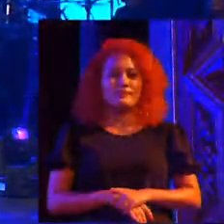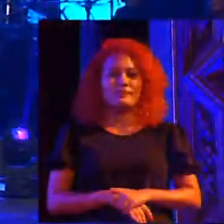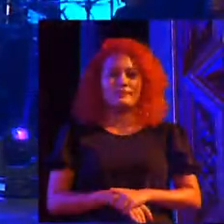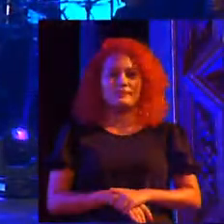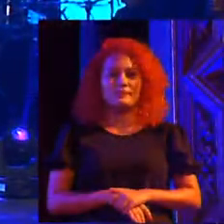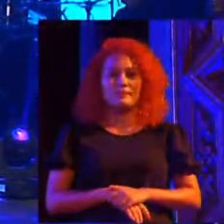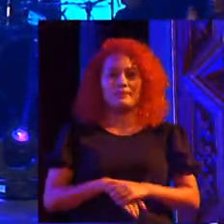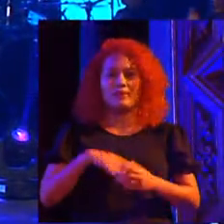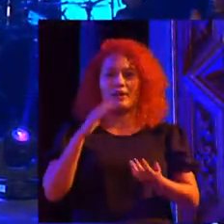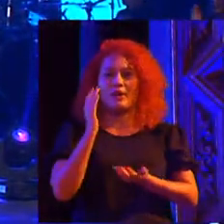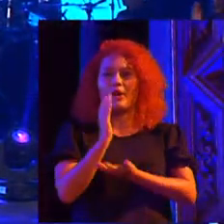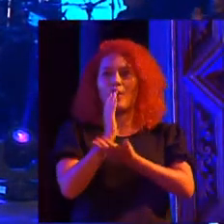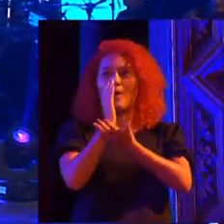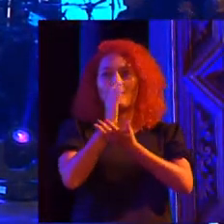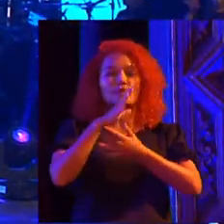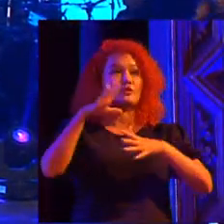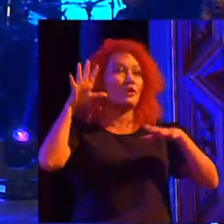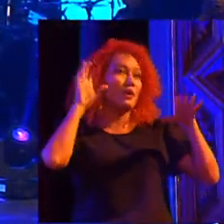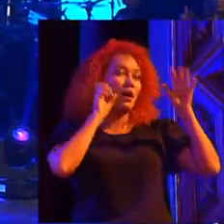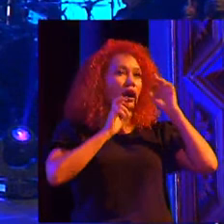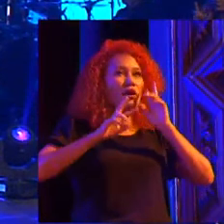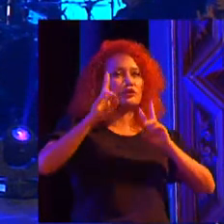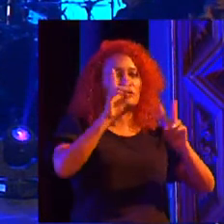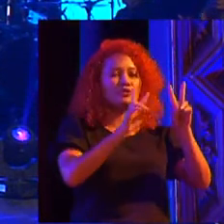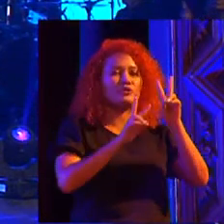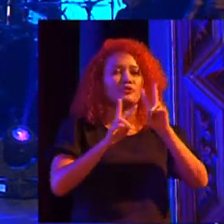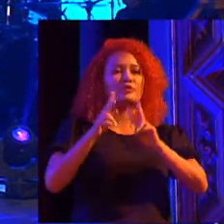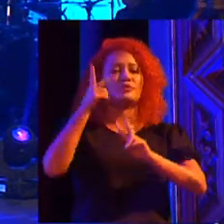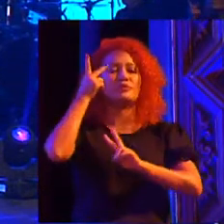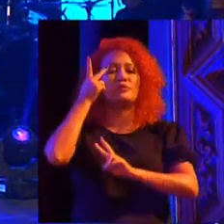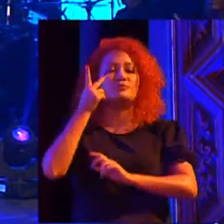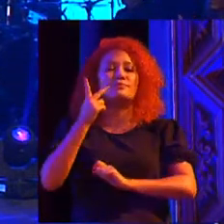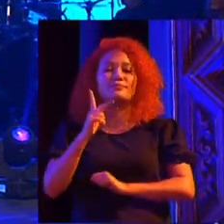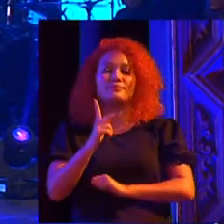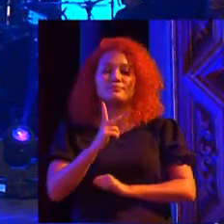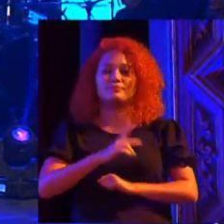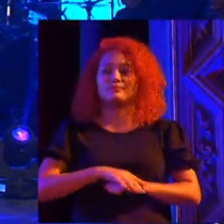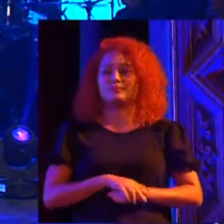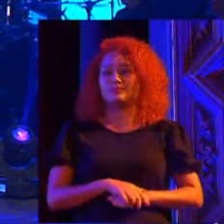E o prêmio de projeto audiovisual vai para... Tum, tum, tum, tum.